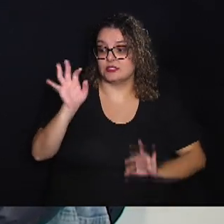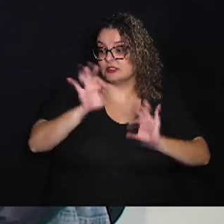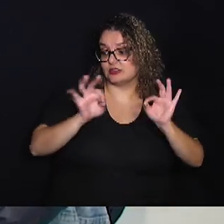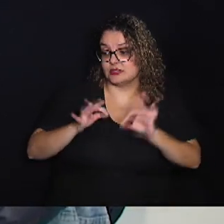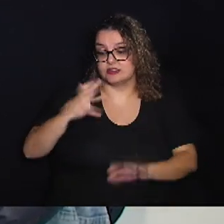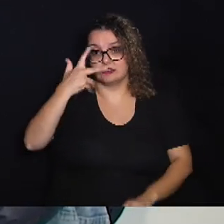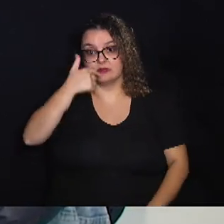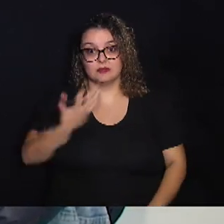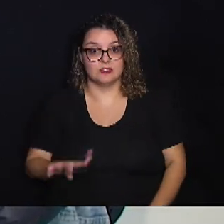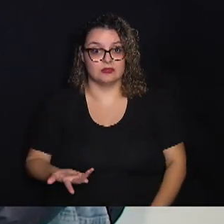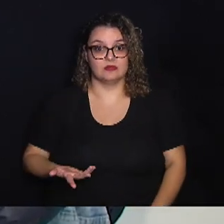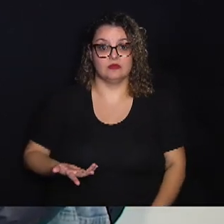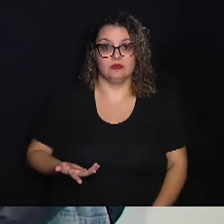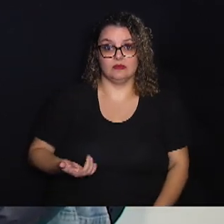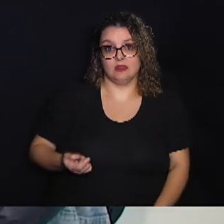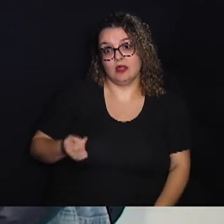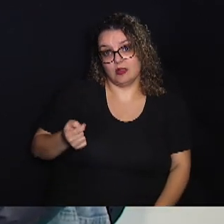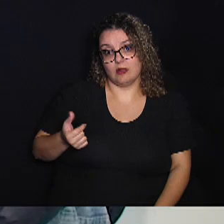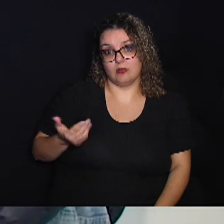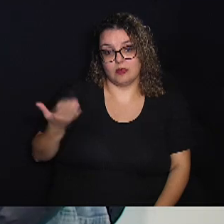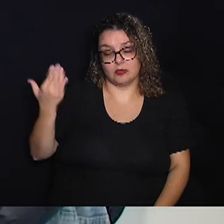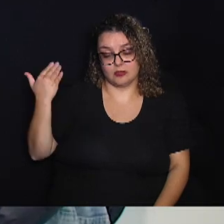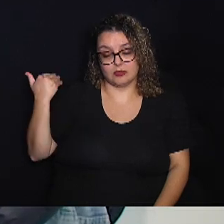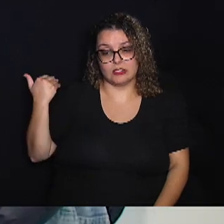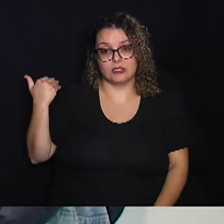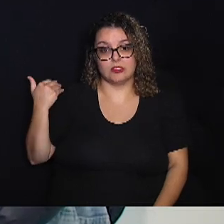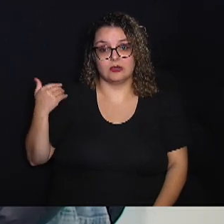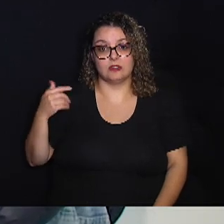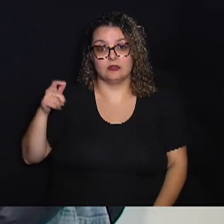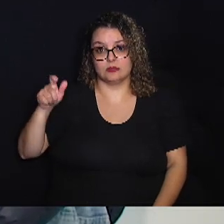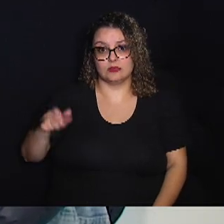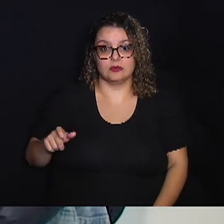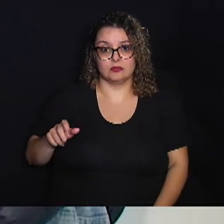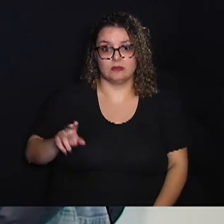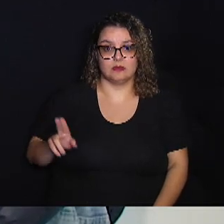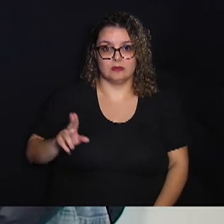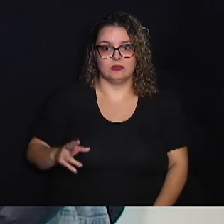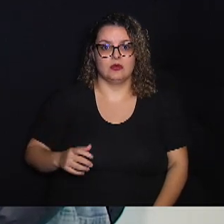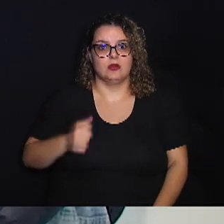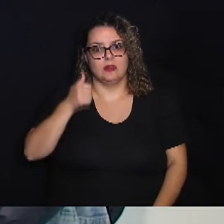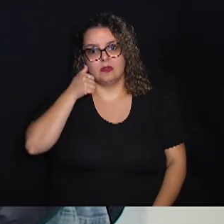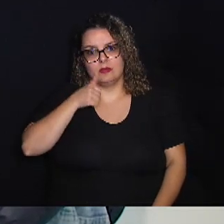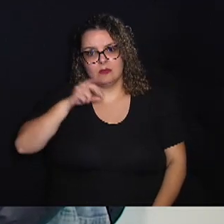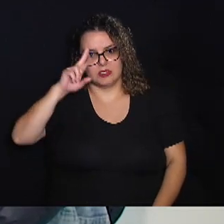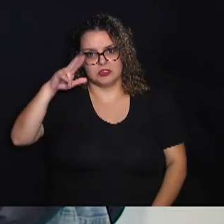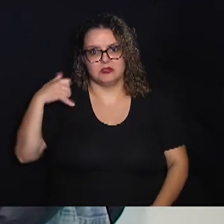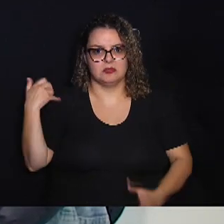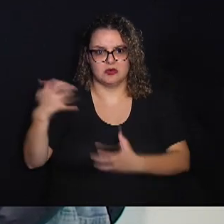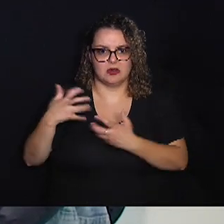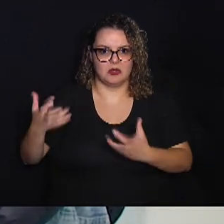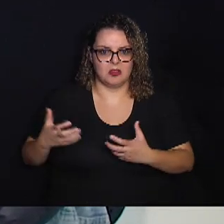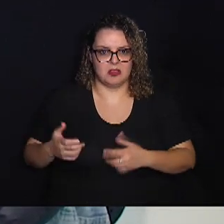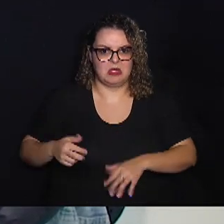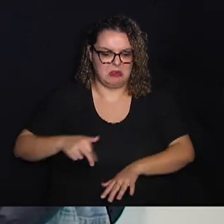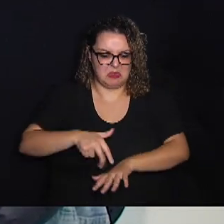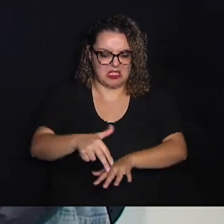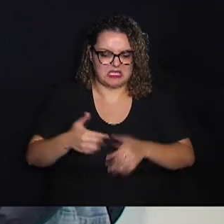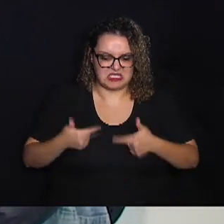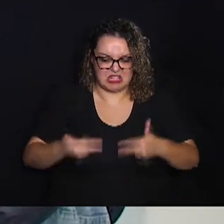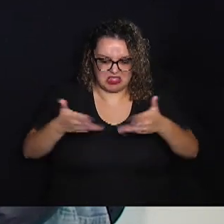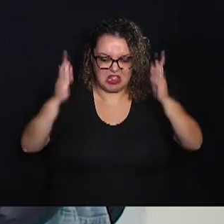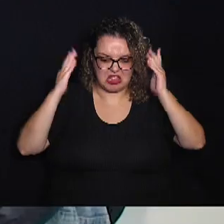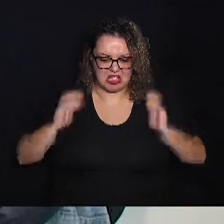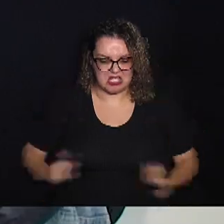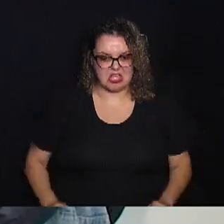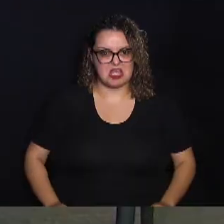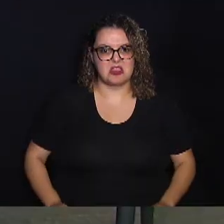Há pouco tempo, um dos nossos usuários comentou que uma senhora estava brava no ponto. Por que botou essa droga aqui?